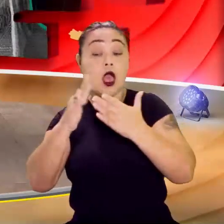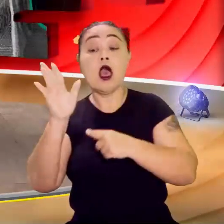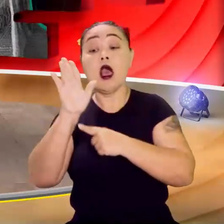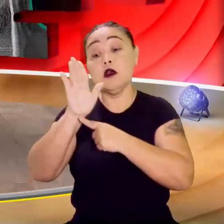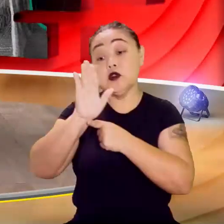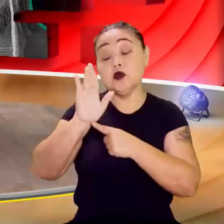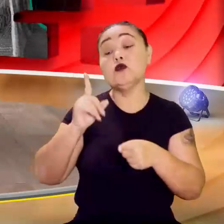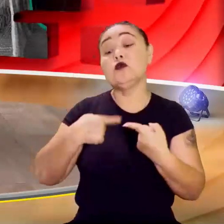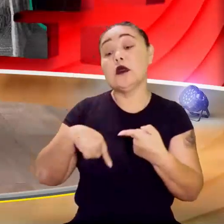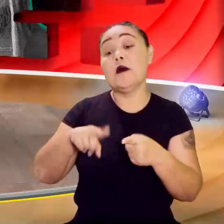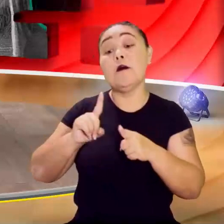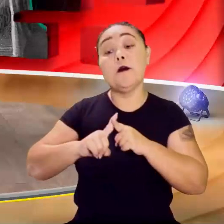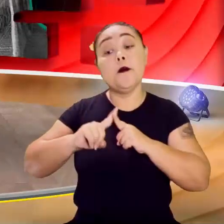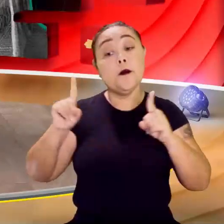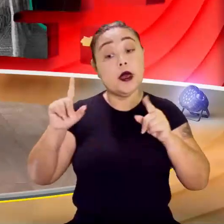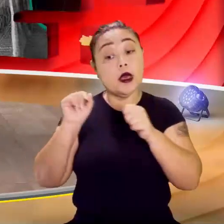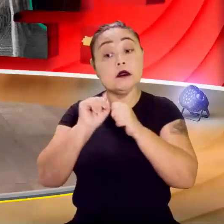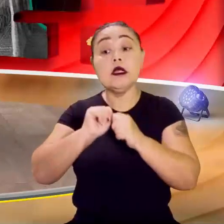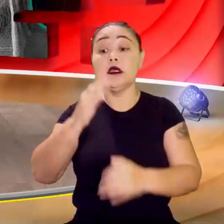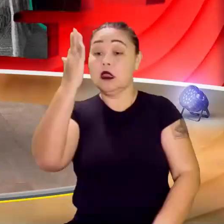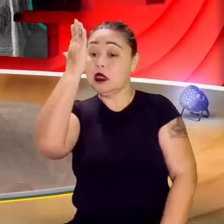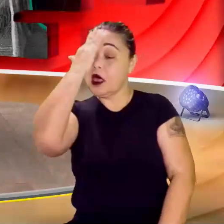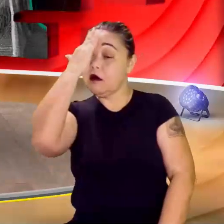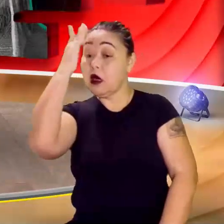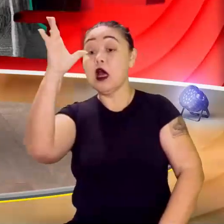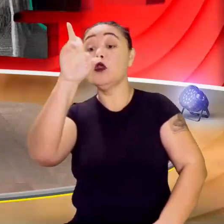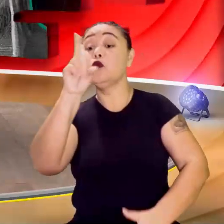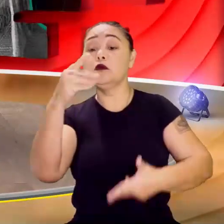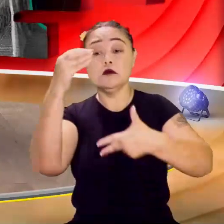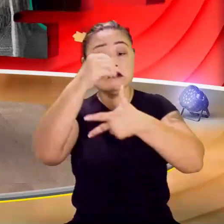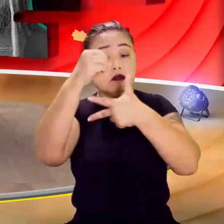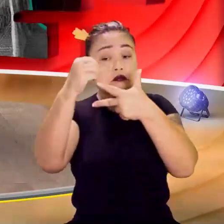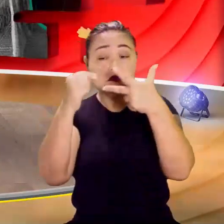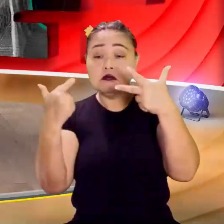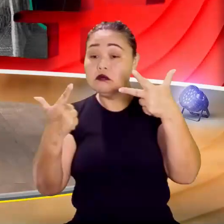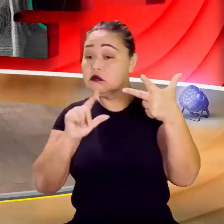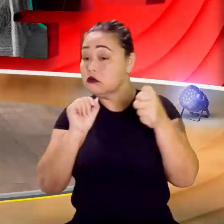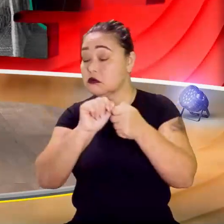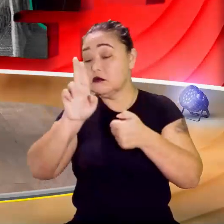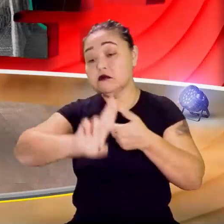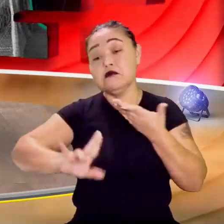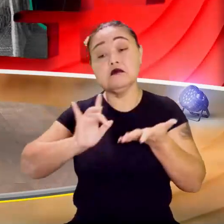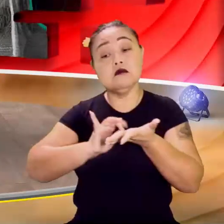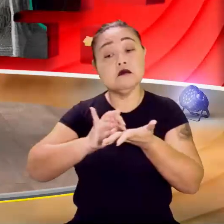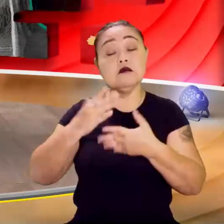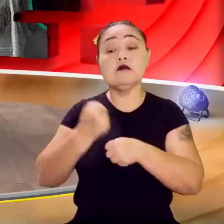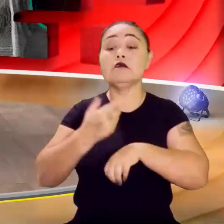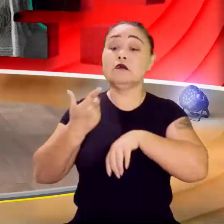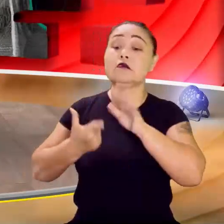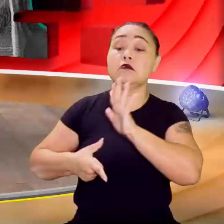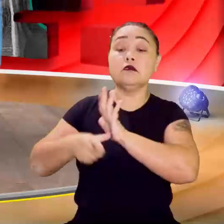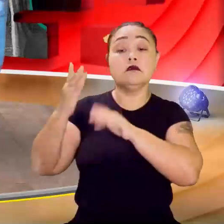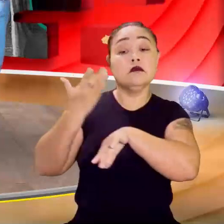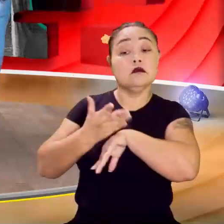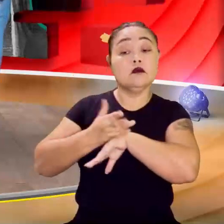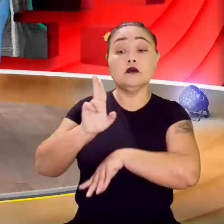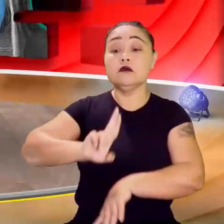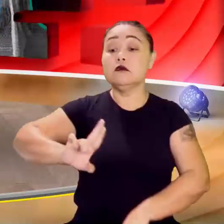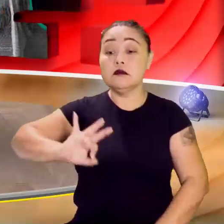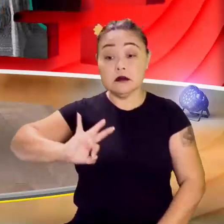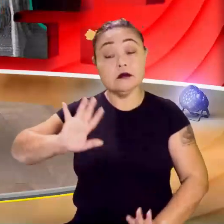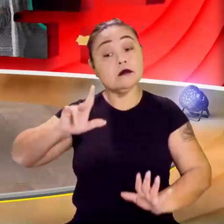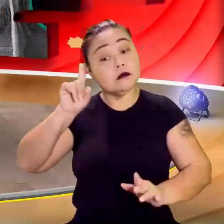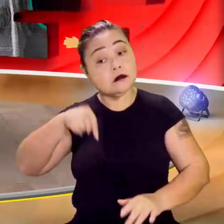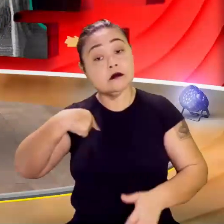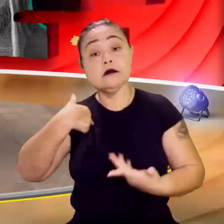ajuda bastante, mas você tem que estar ciente que lá no dia da prova do Enem não pode fazer uso, então você tem que praticar também sem o uso,